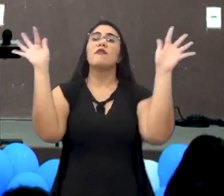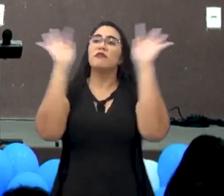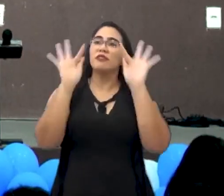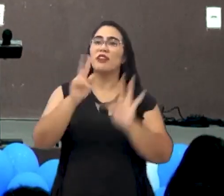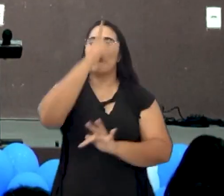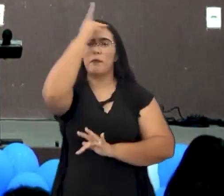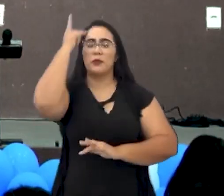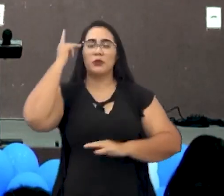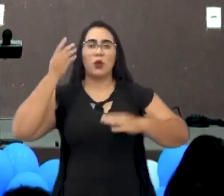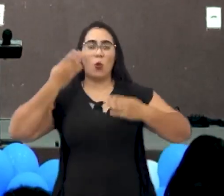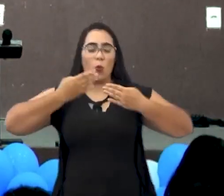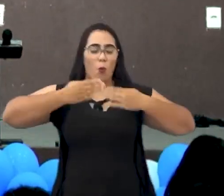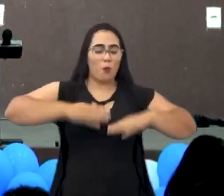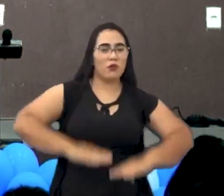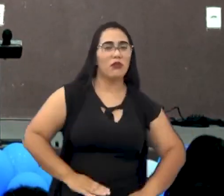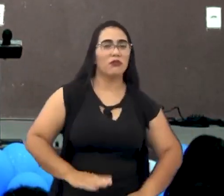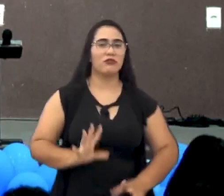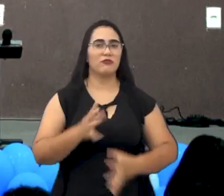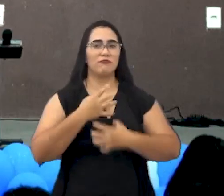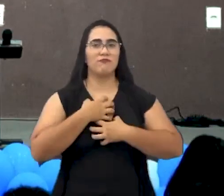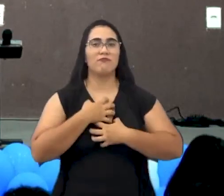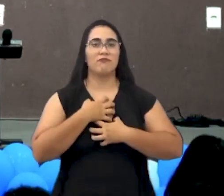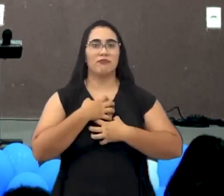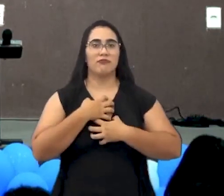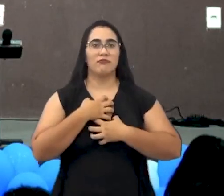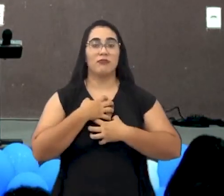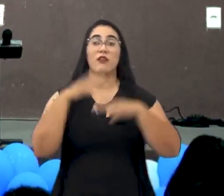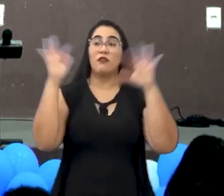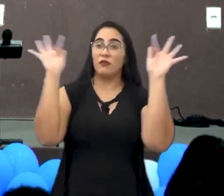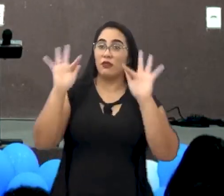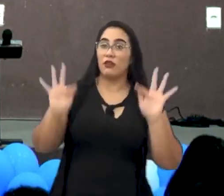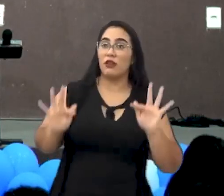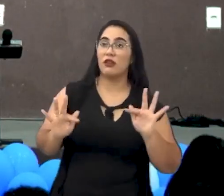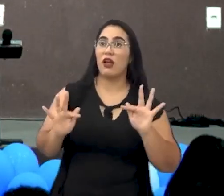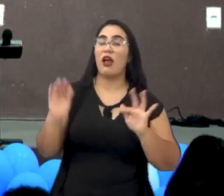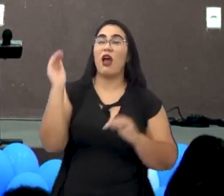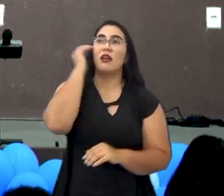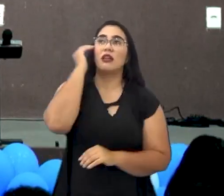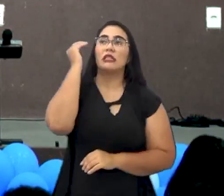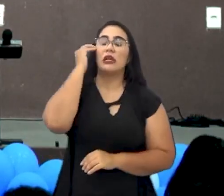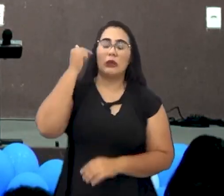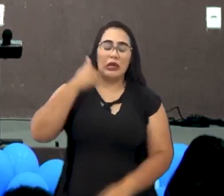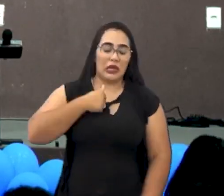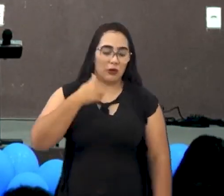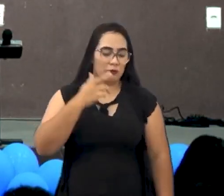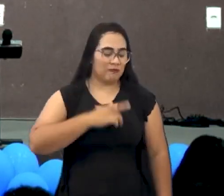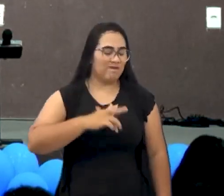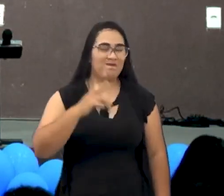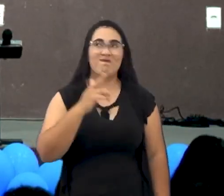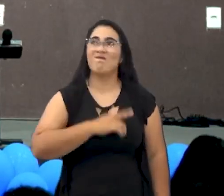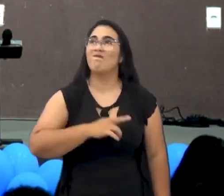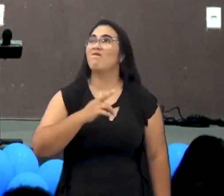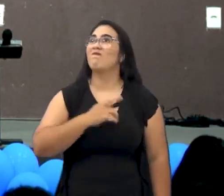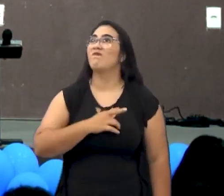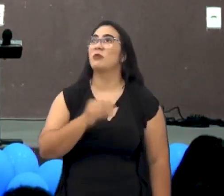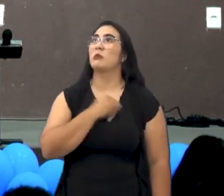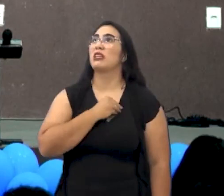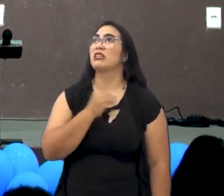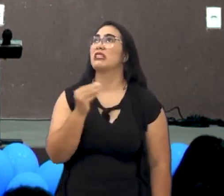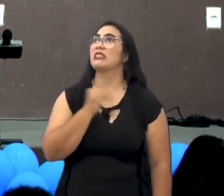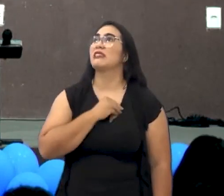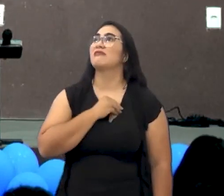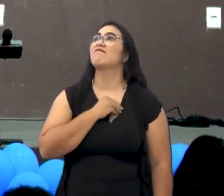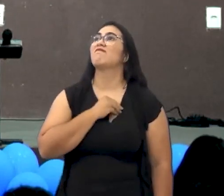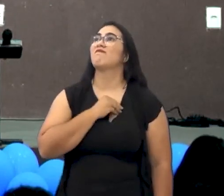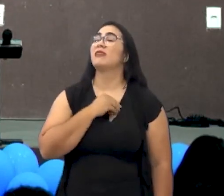humilhado. Feliz é quem descobriu que é miserável. É feliz esse.